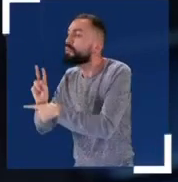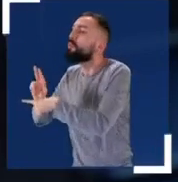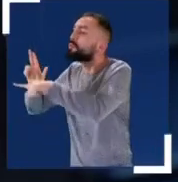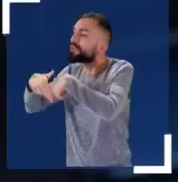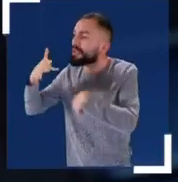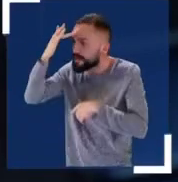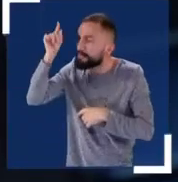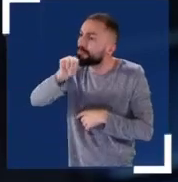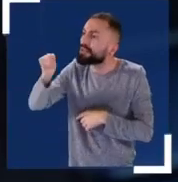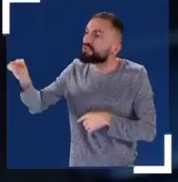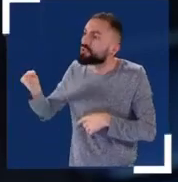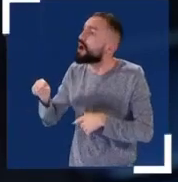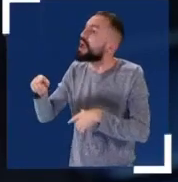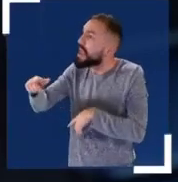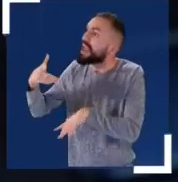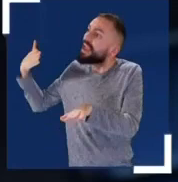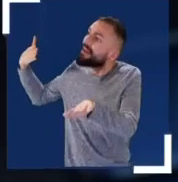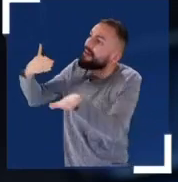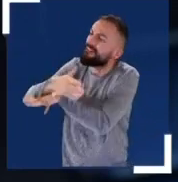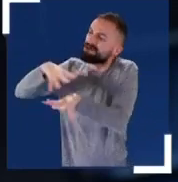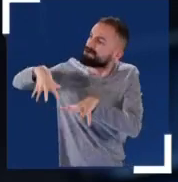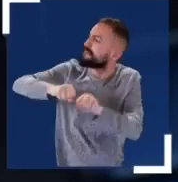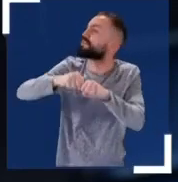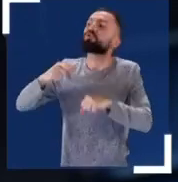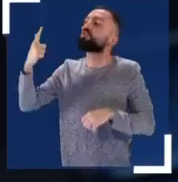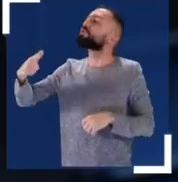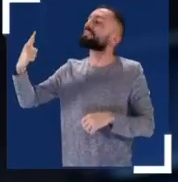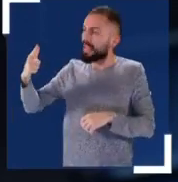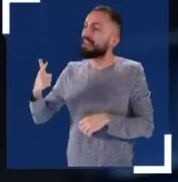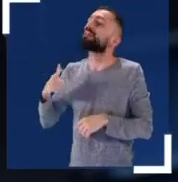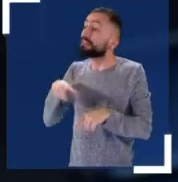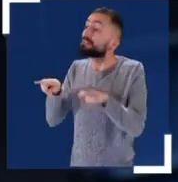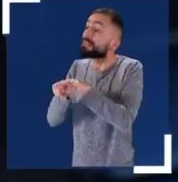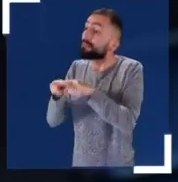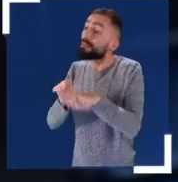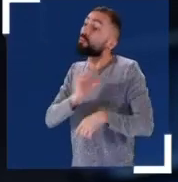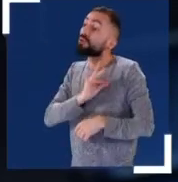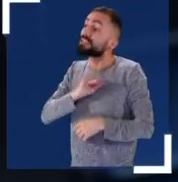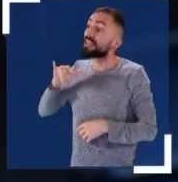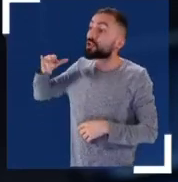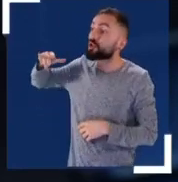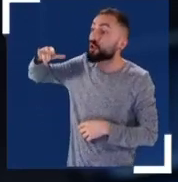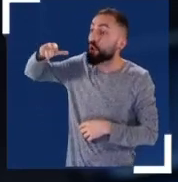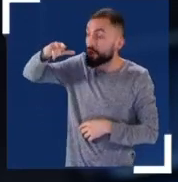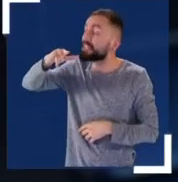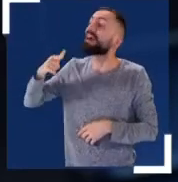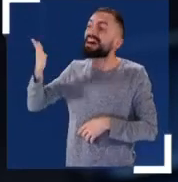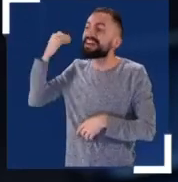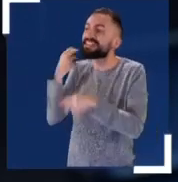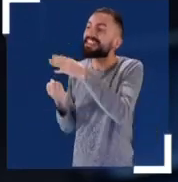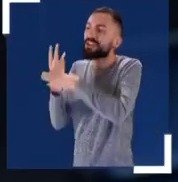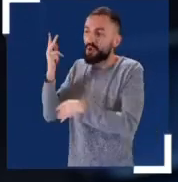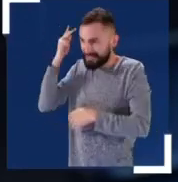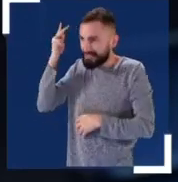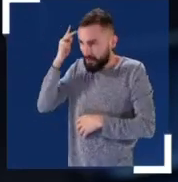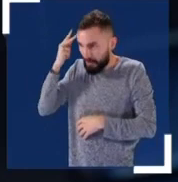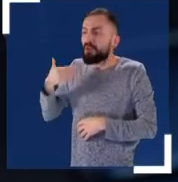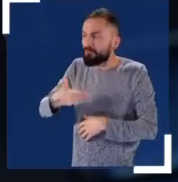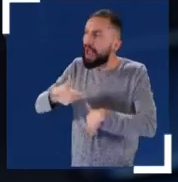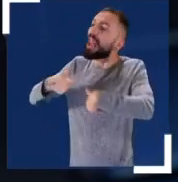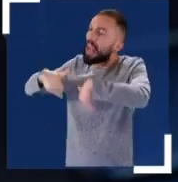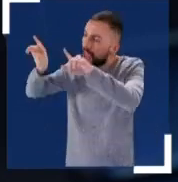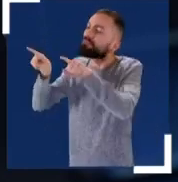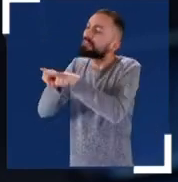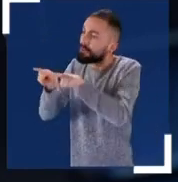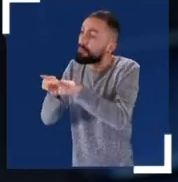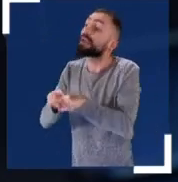rural que a sua propriedade não será invadida. Vamos levar a Dronepol, a polícia de drone que nós criamos aqui em São Paulo com muito sucesso, vamos levar com a